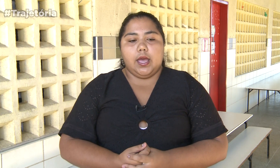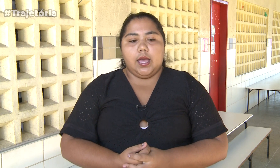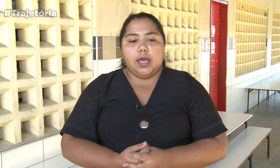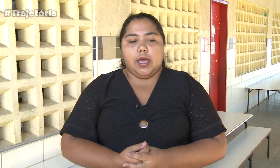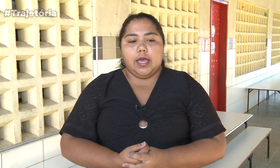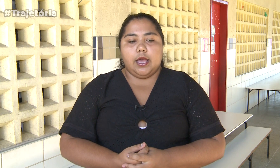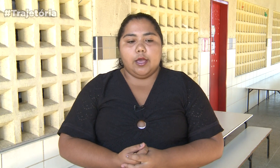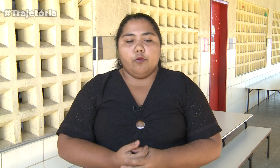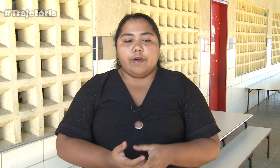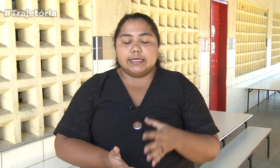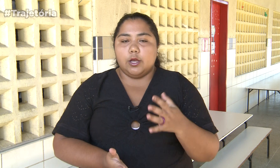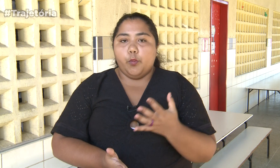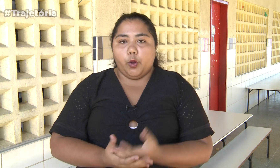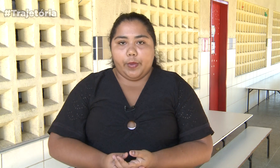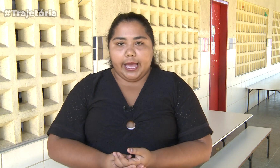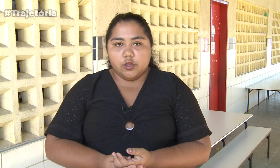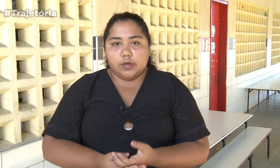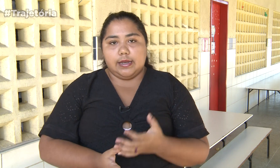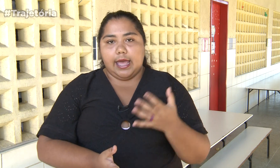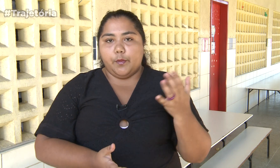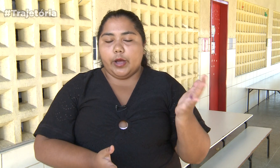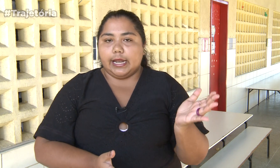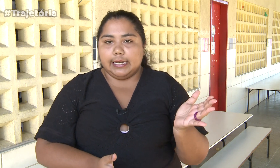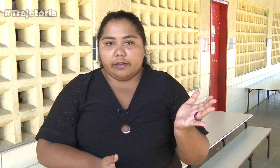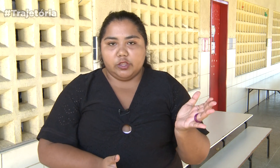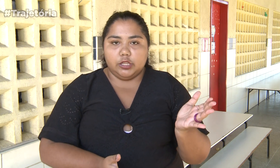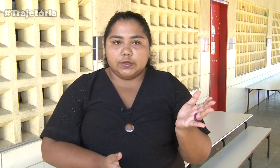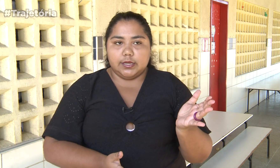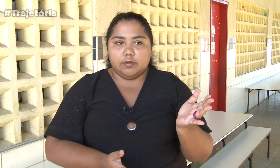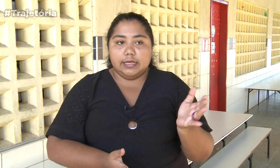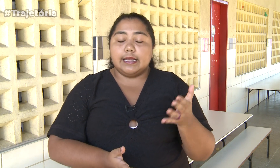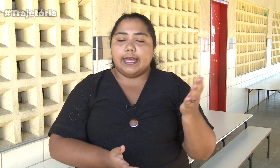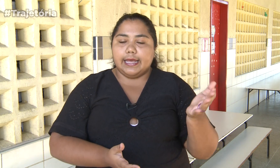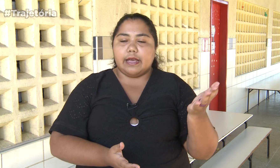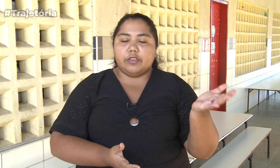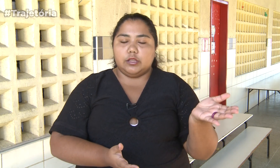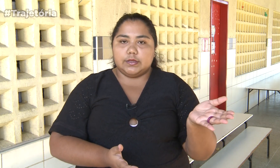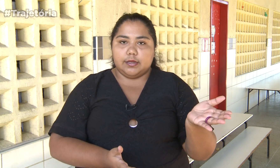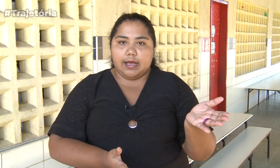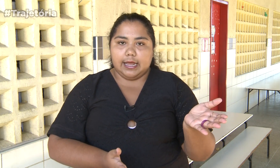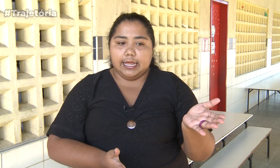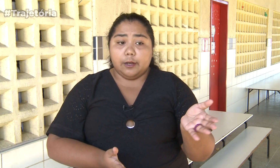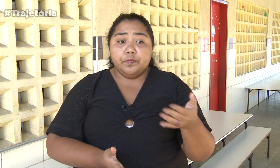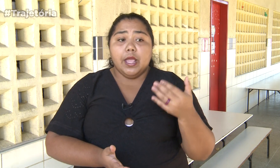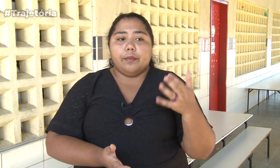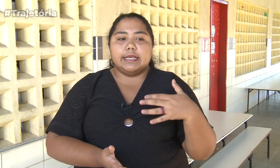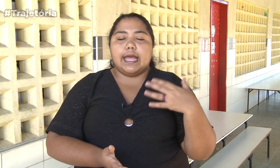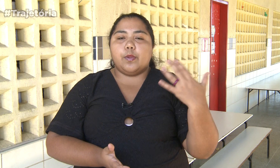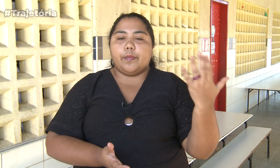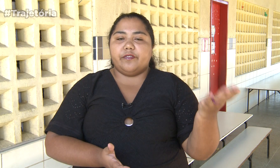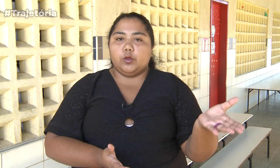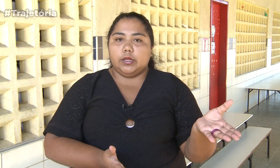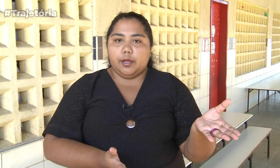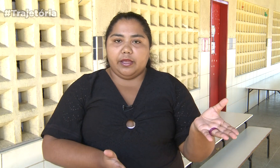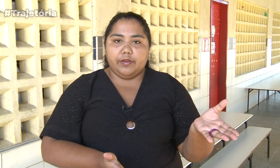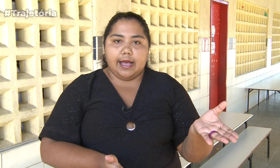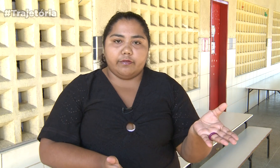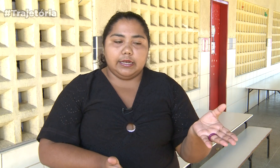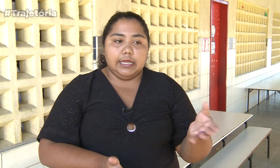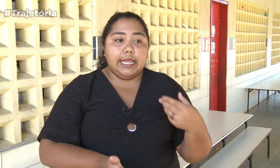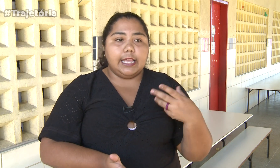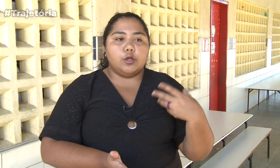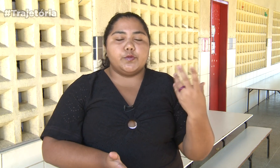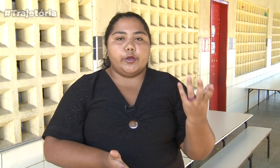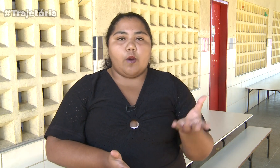Então, eu fazia o promédio, que na época era ali na Avenida Luciano, ainda é na Avenida Luciano Carneiro, mas na época a prefeitura também